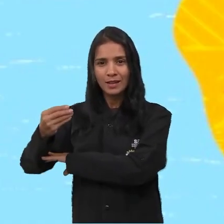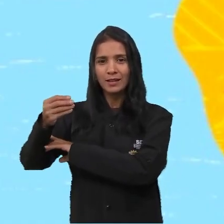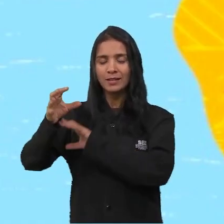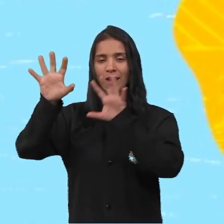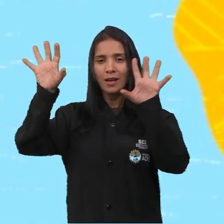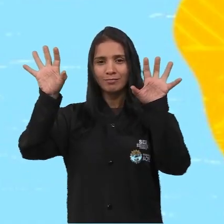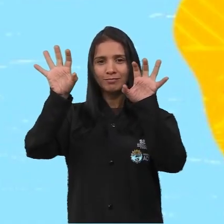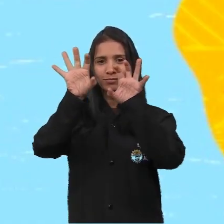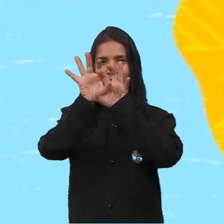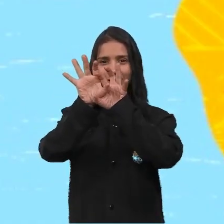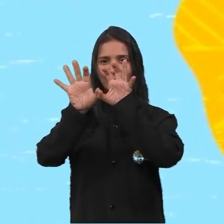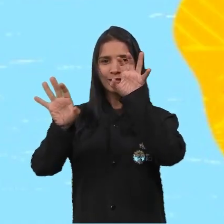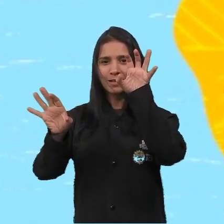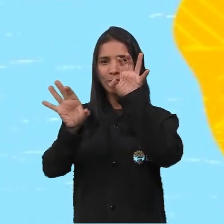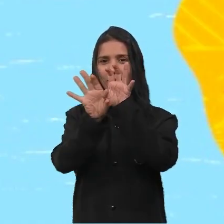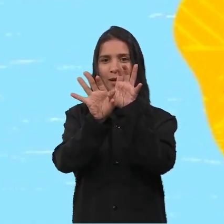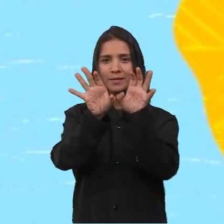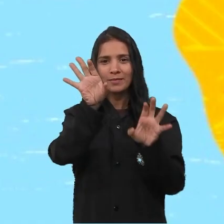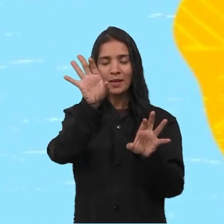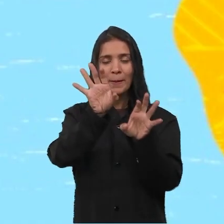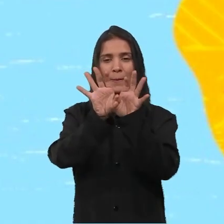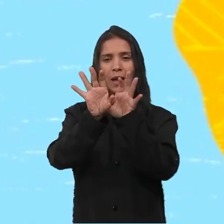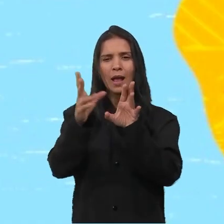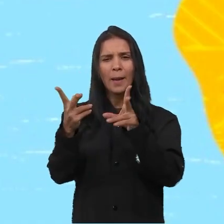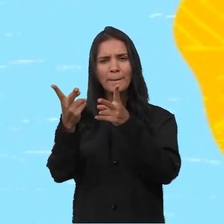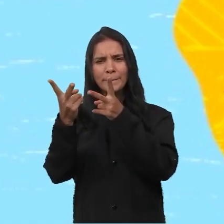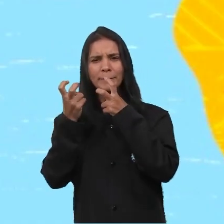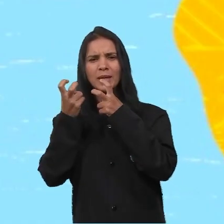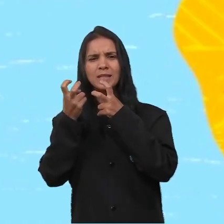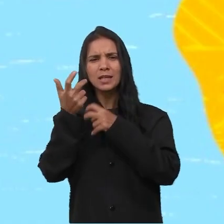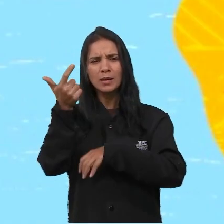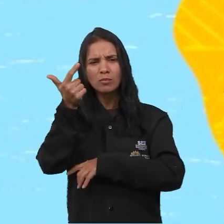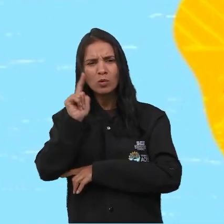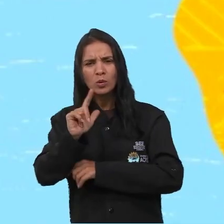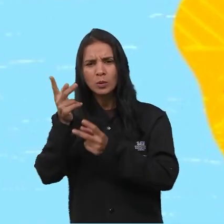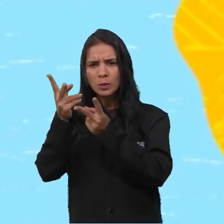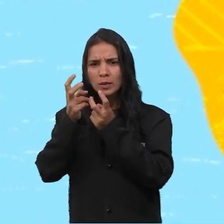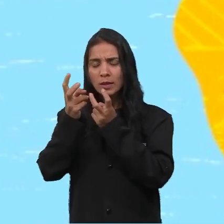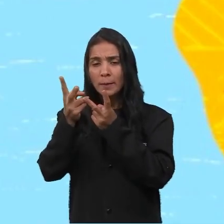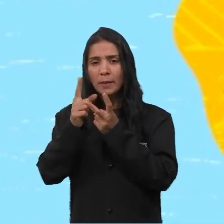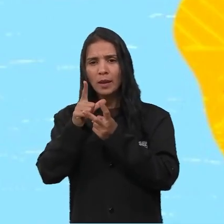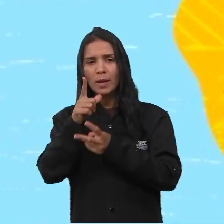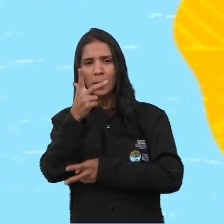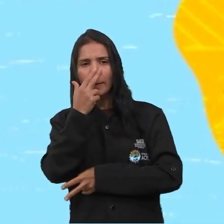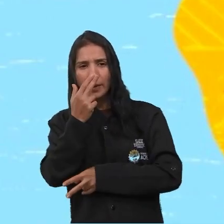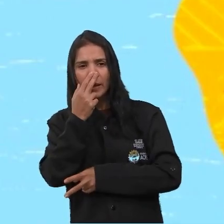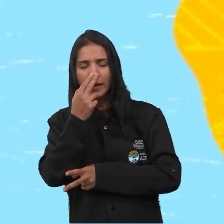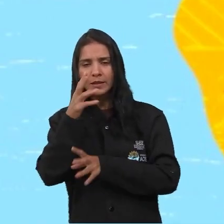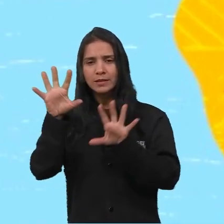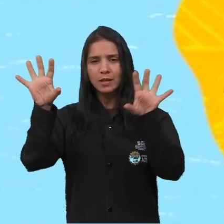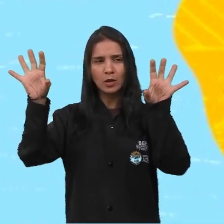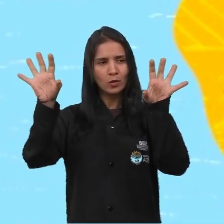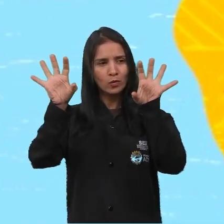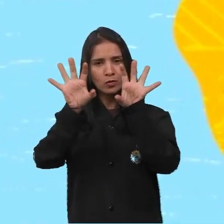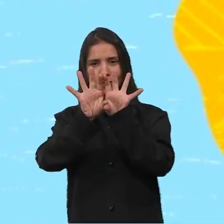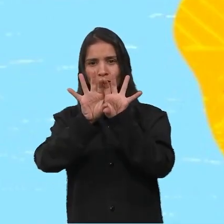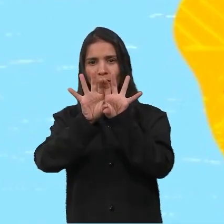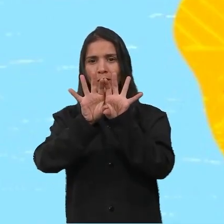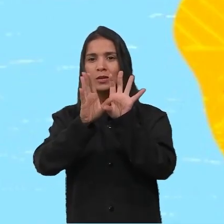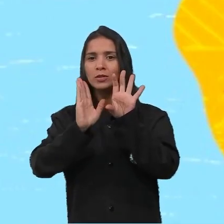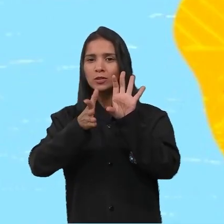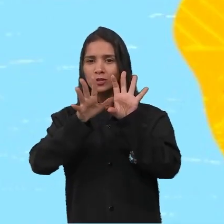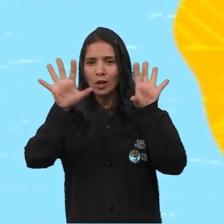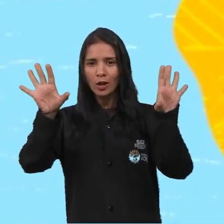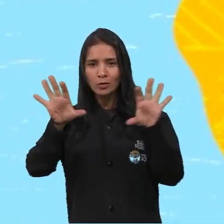e aqui nós conseguimos observar, pessoal, que ambos esses locais podem aí se fundir,